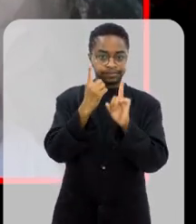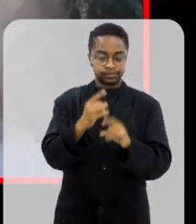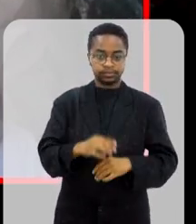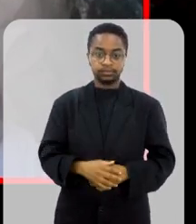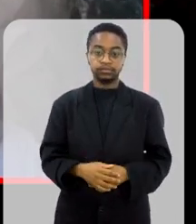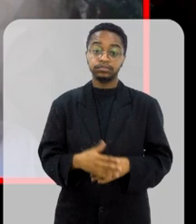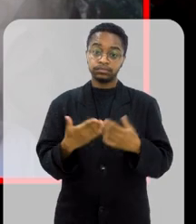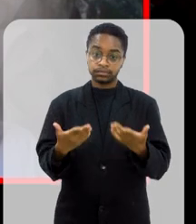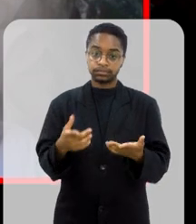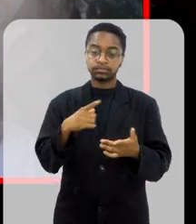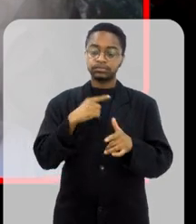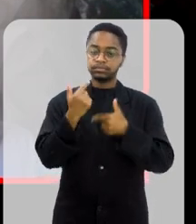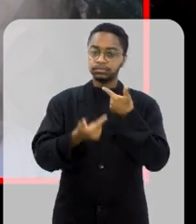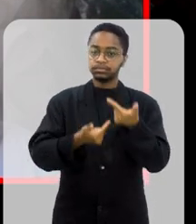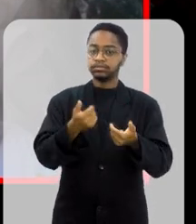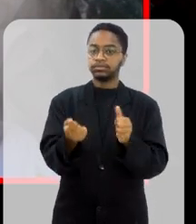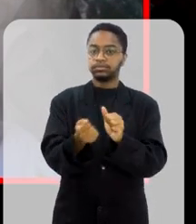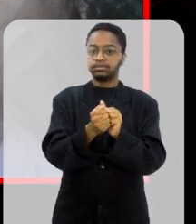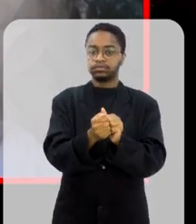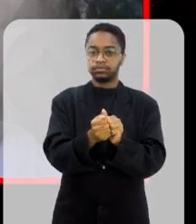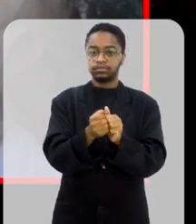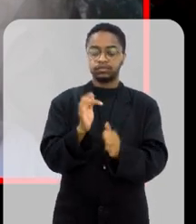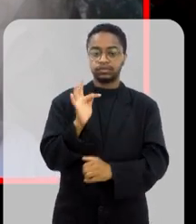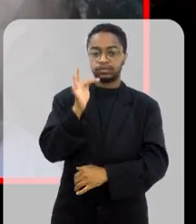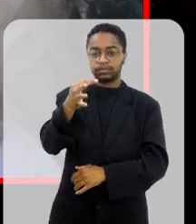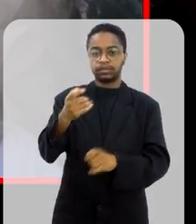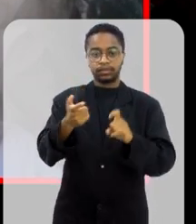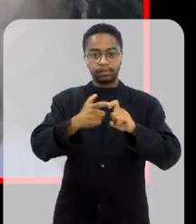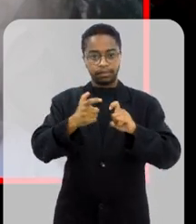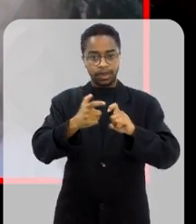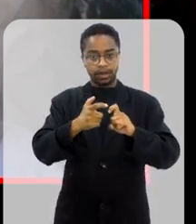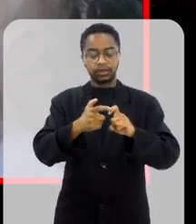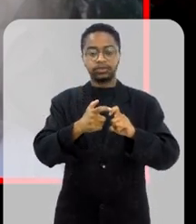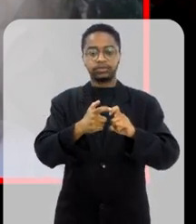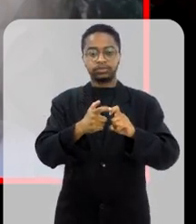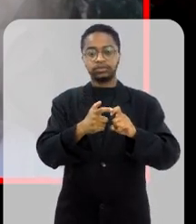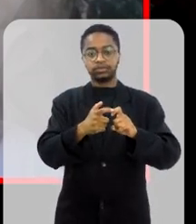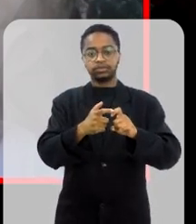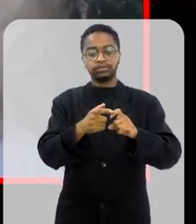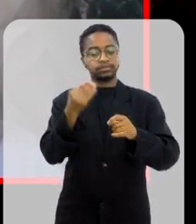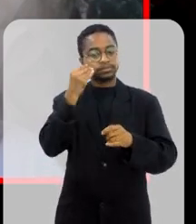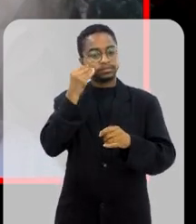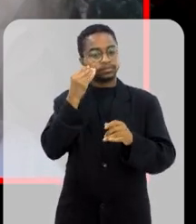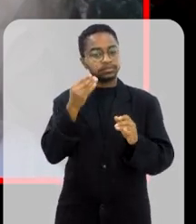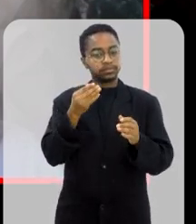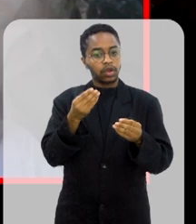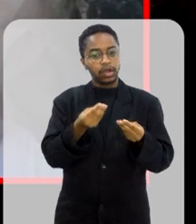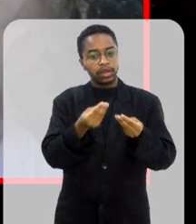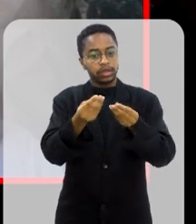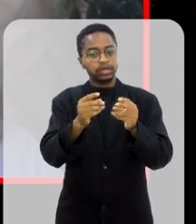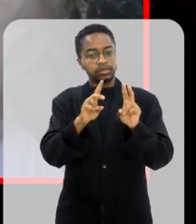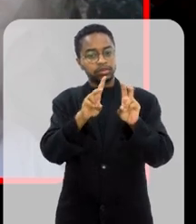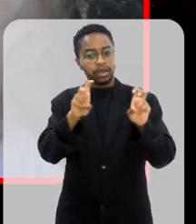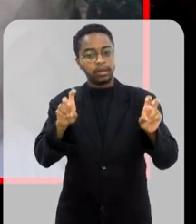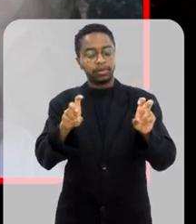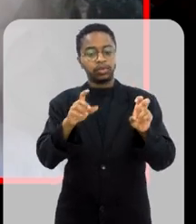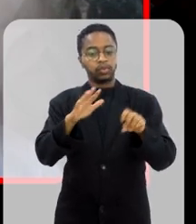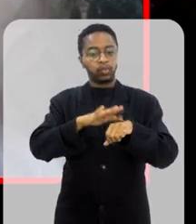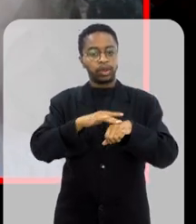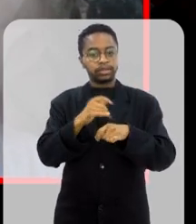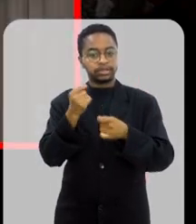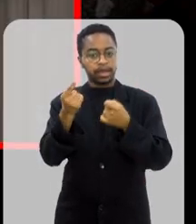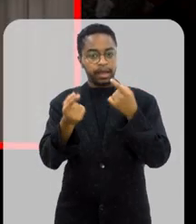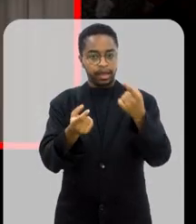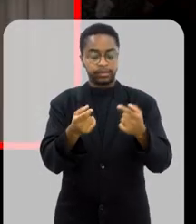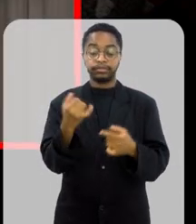questão do diagnóstico. Então, estão fazendo um trabalho que essas pessoas, que os futuros médicos sejam capacitados sobre doenças raras